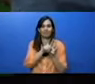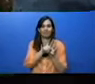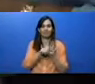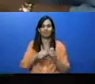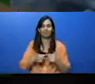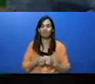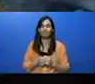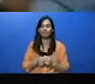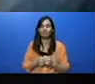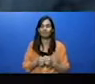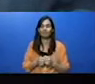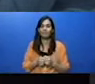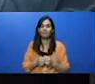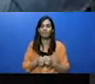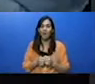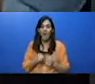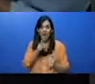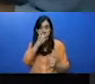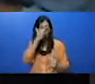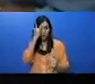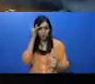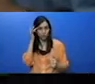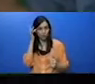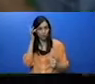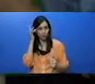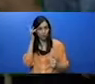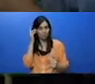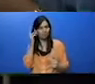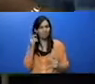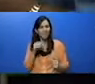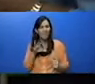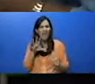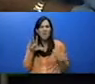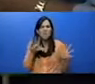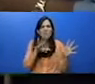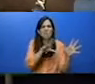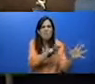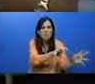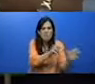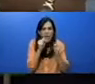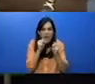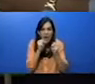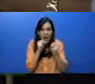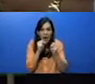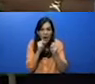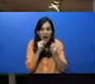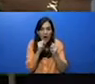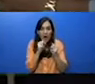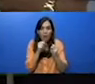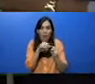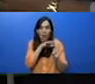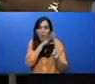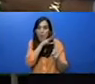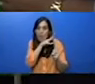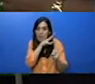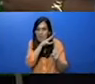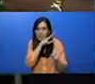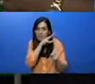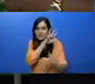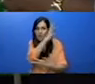professora? Quando pessoas retiram da natureza animais selvagens ou